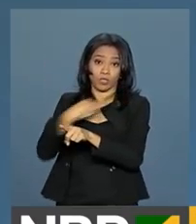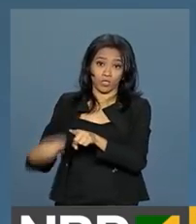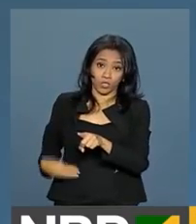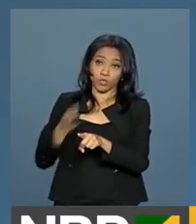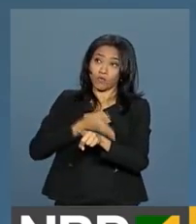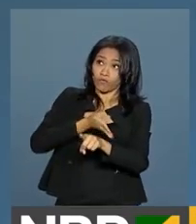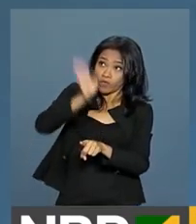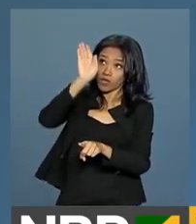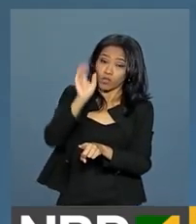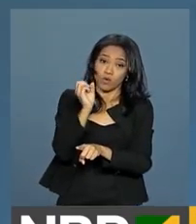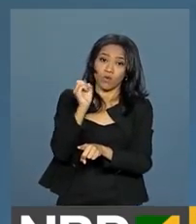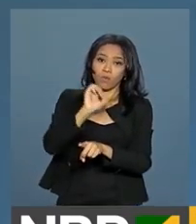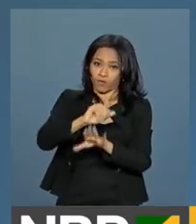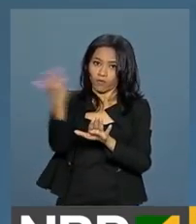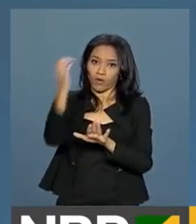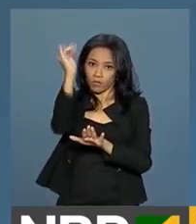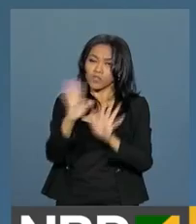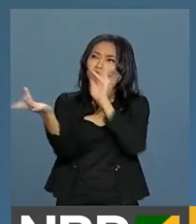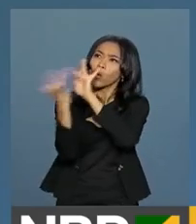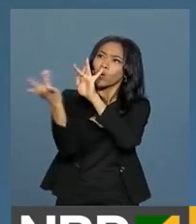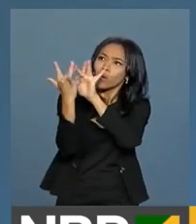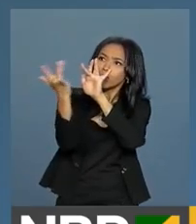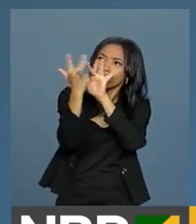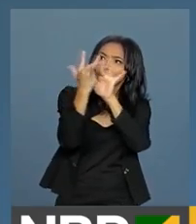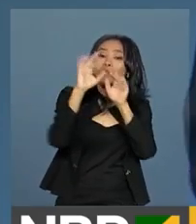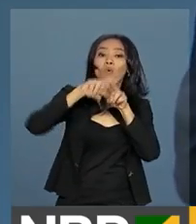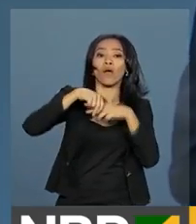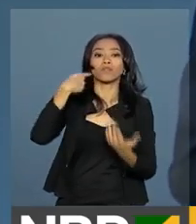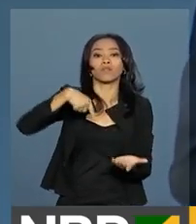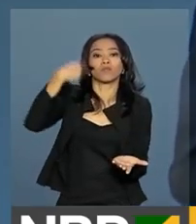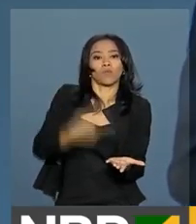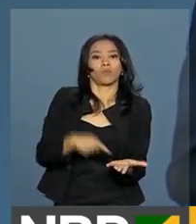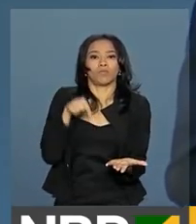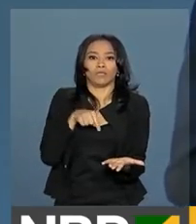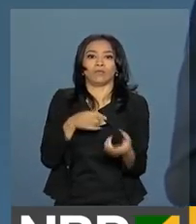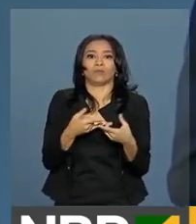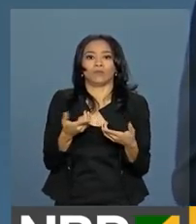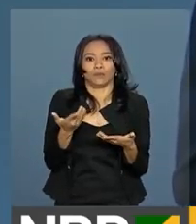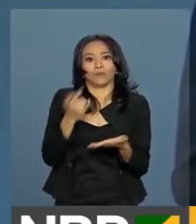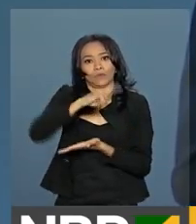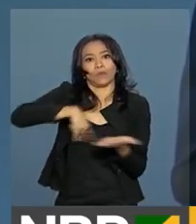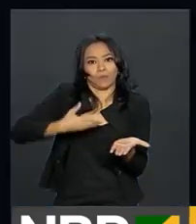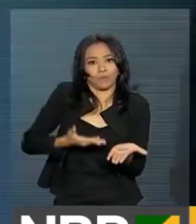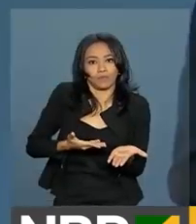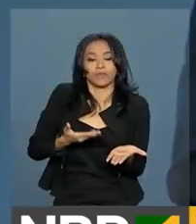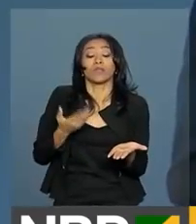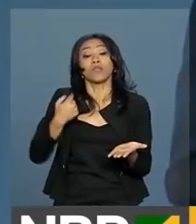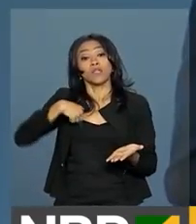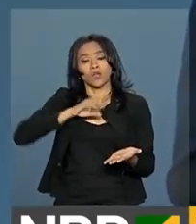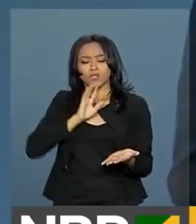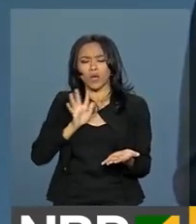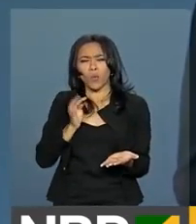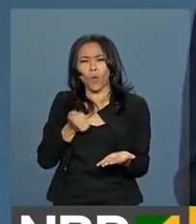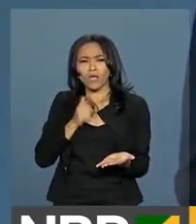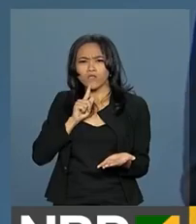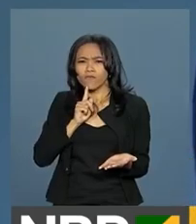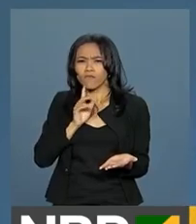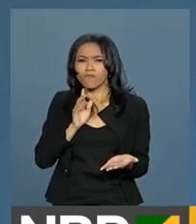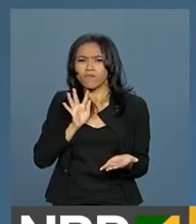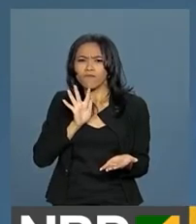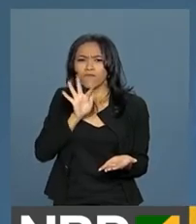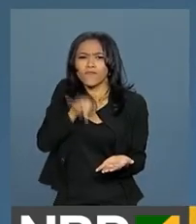esses países com vistas a este acordo e estamos entrando na reta final de um acordo que já se pleiteia há